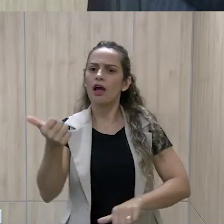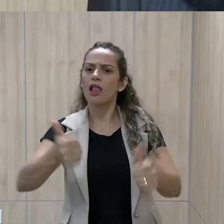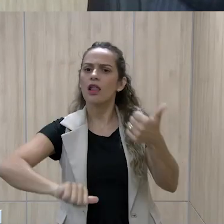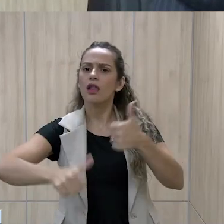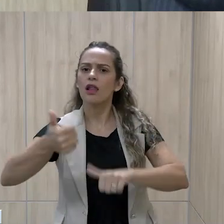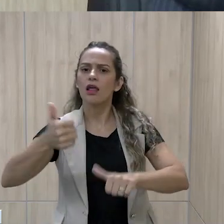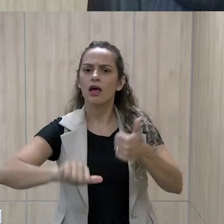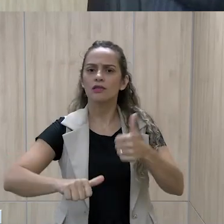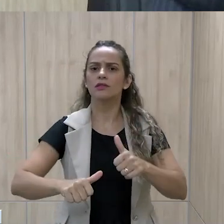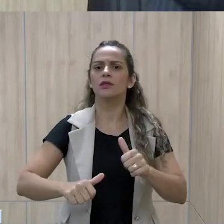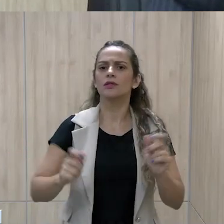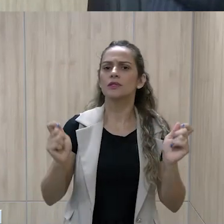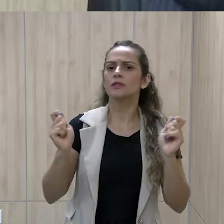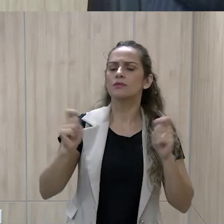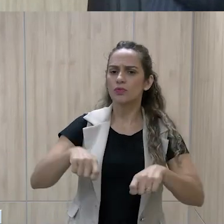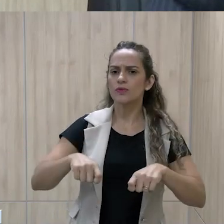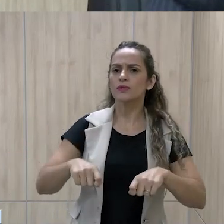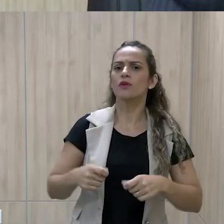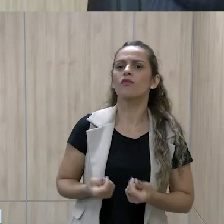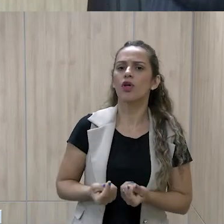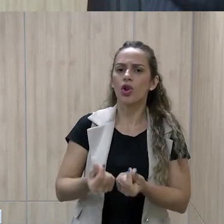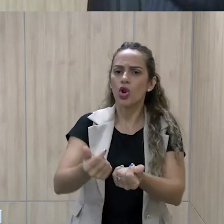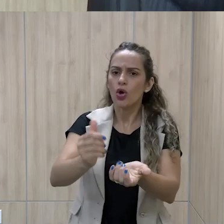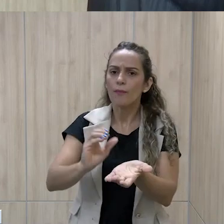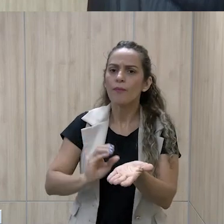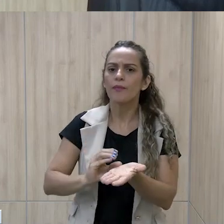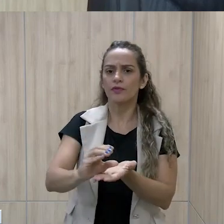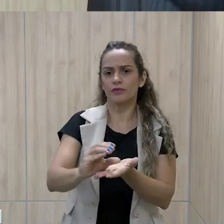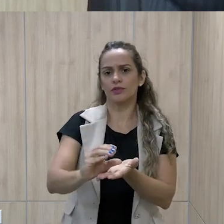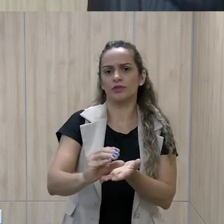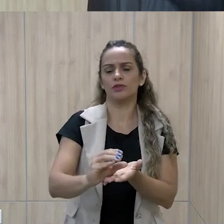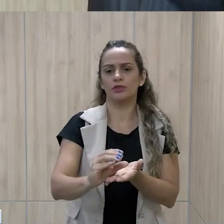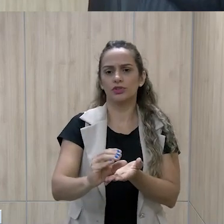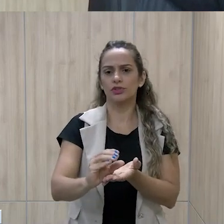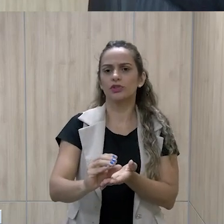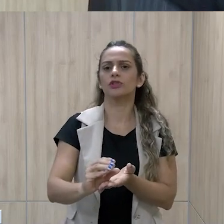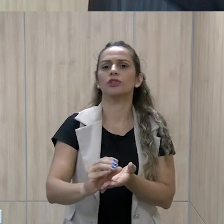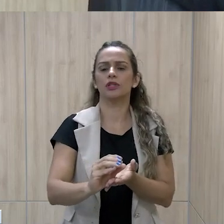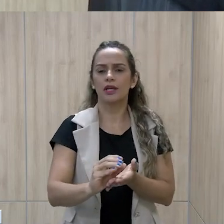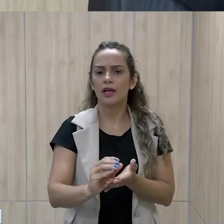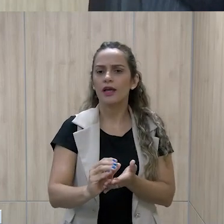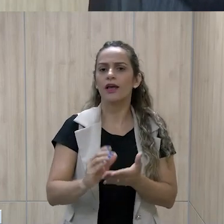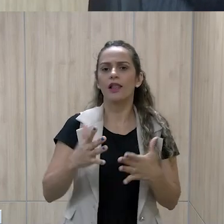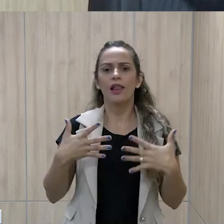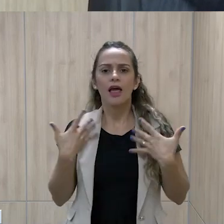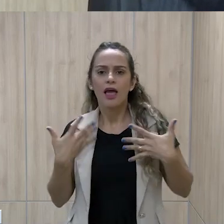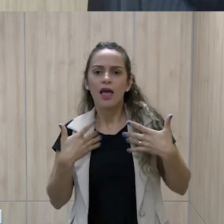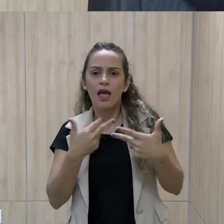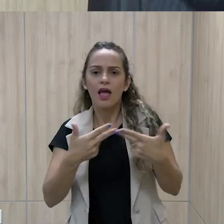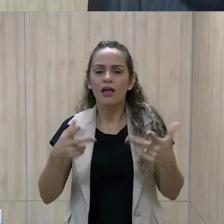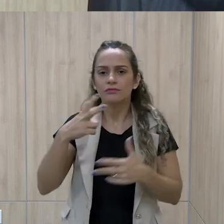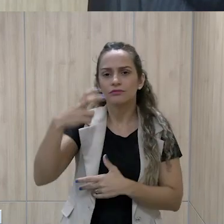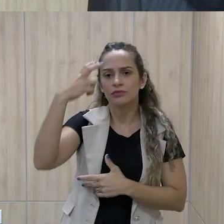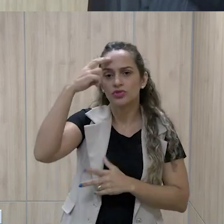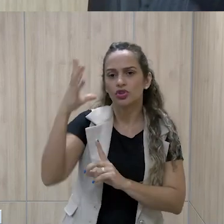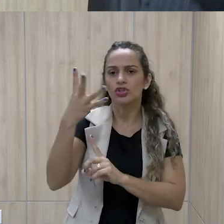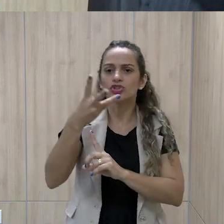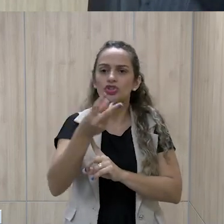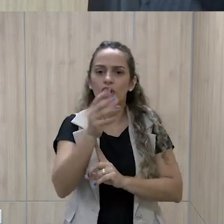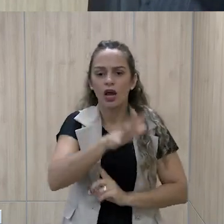a obrigatoriedade de avaliação da viabilidade Econômica de investimentos e entretenimento artístico